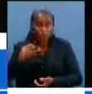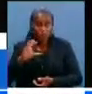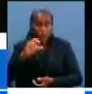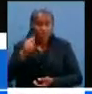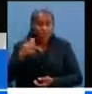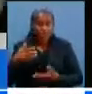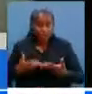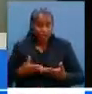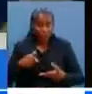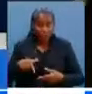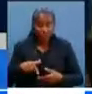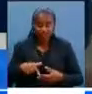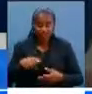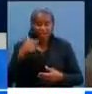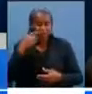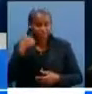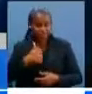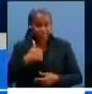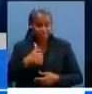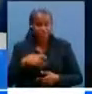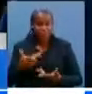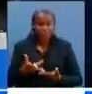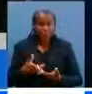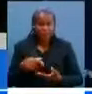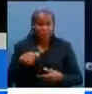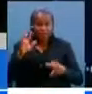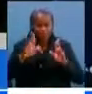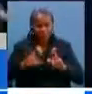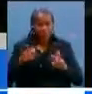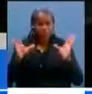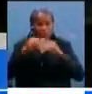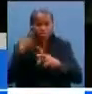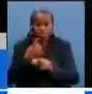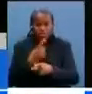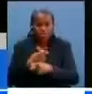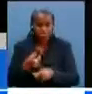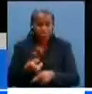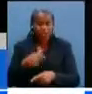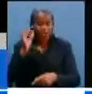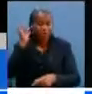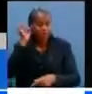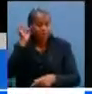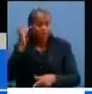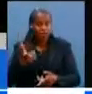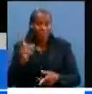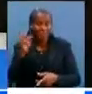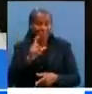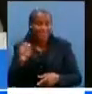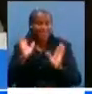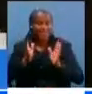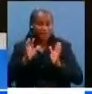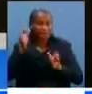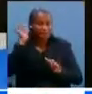fantástico era aquele show batata esperamos atingir amanhã domingo zeca na xita kulaks é que temos feito popular